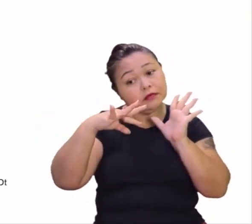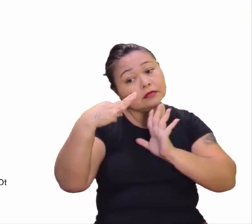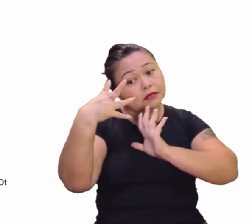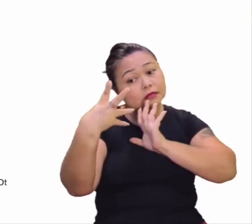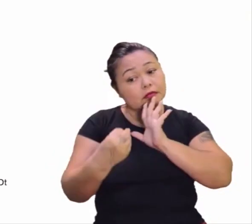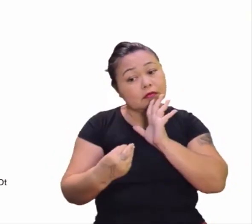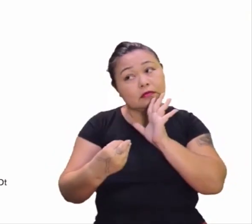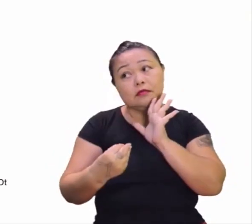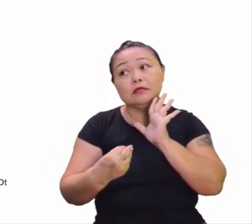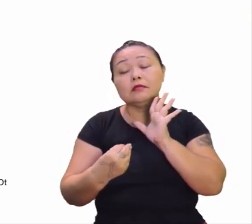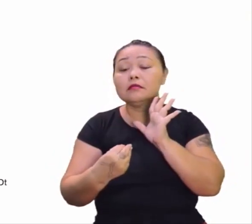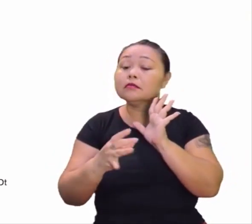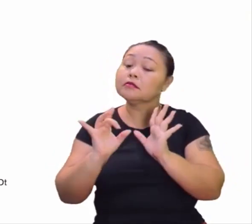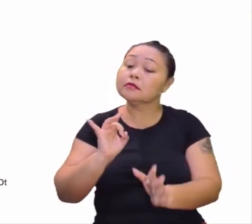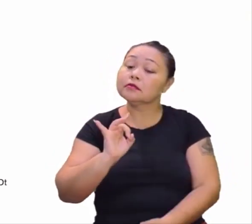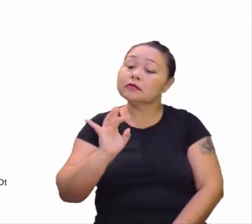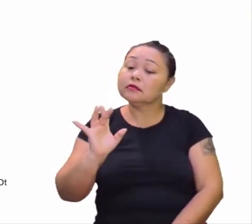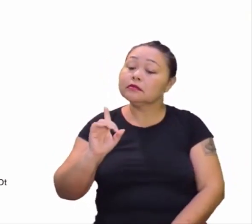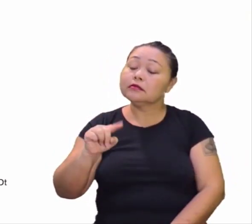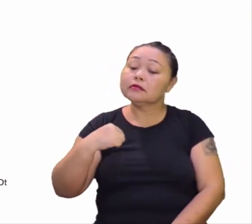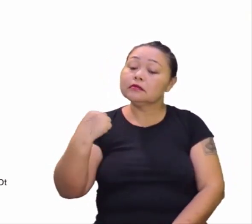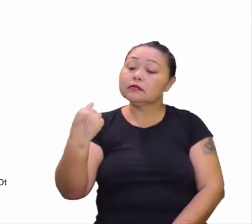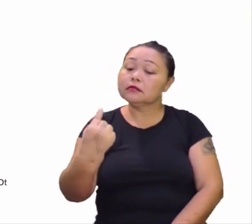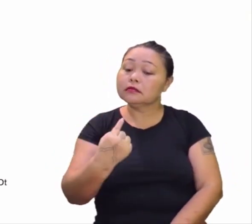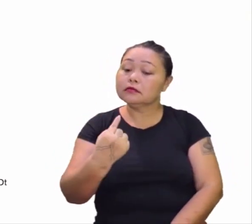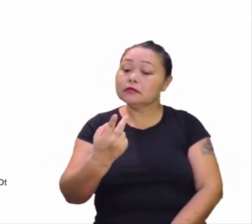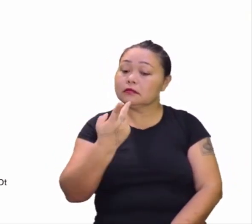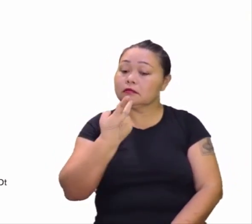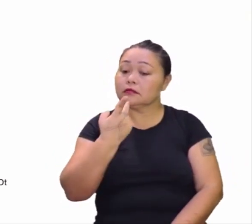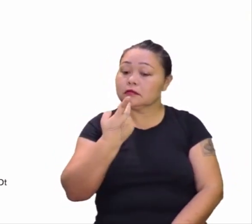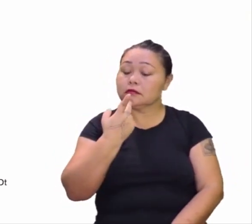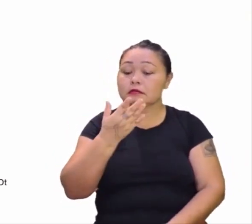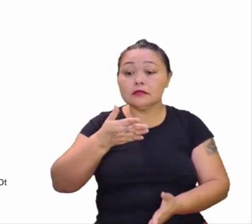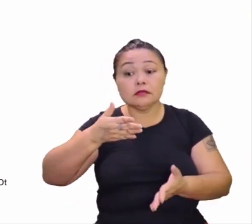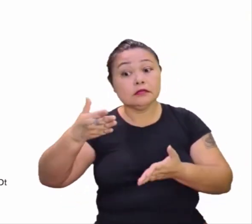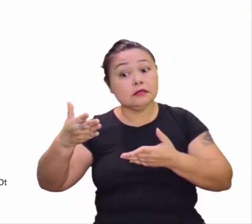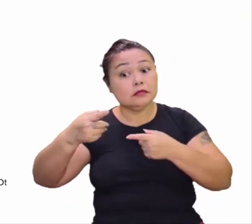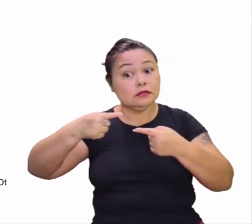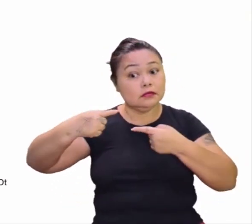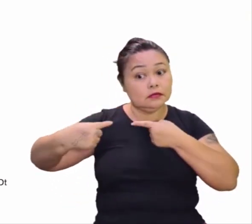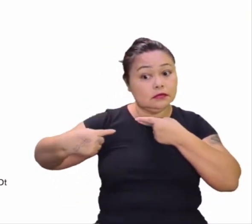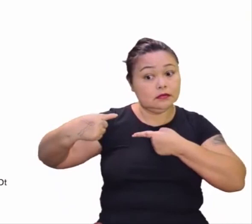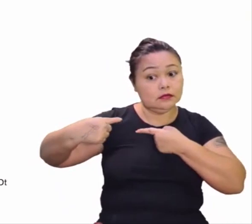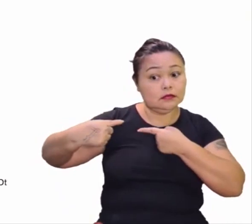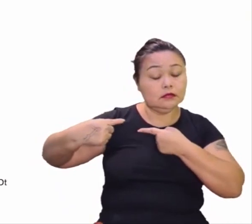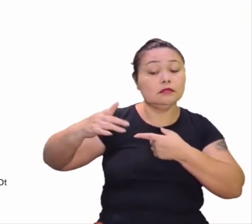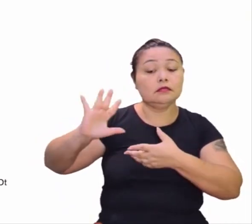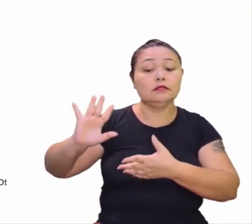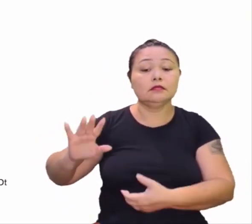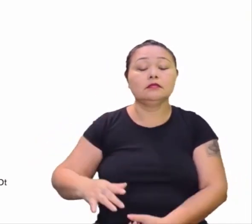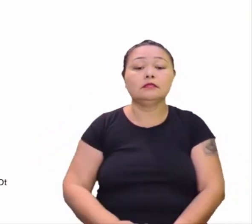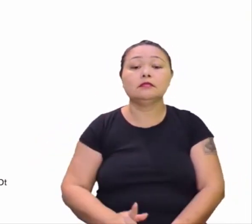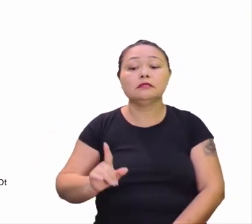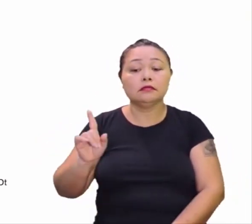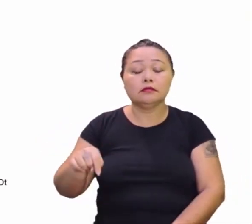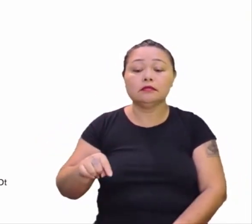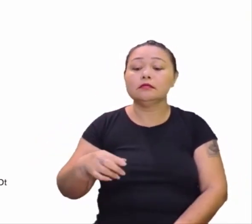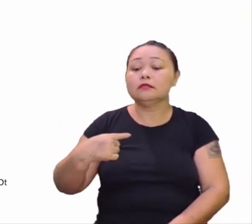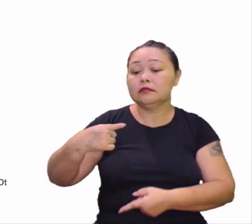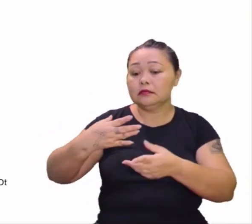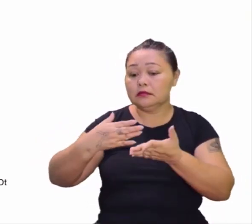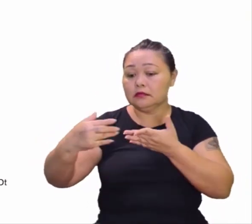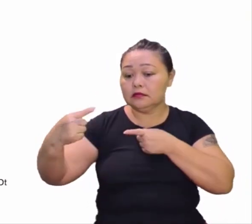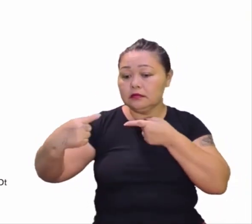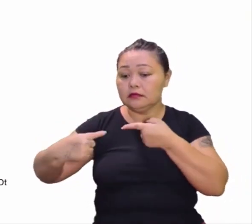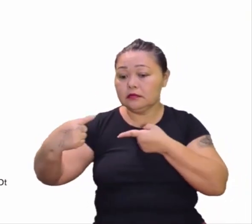Amazônia. Muito bem. Só que nós estamos falando de divisão política. Exato. Né? Não é Muito isso? bem, É exato.